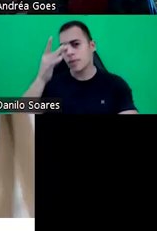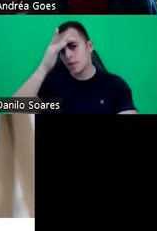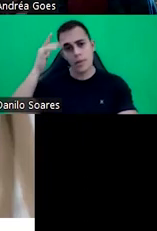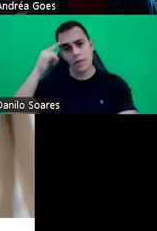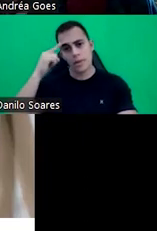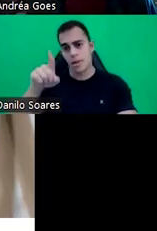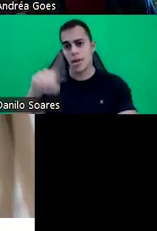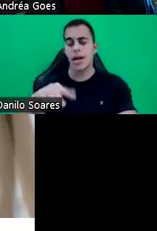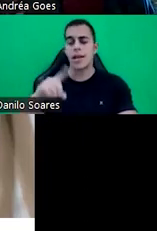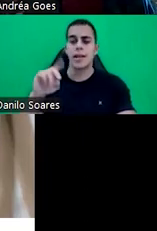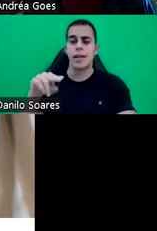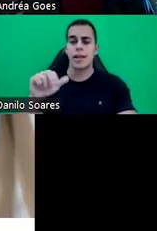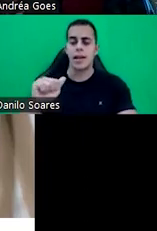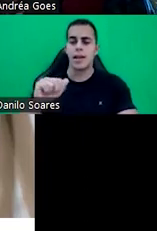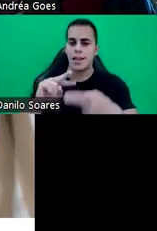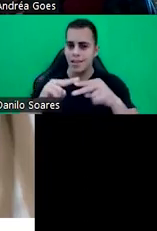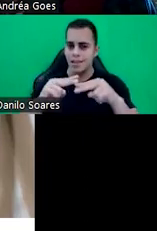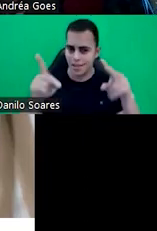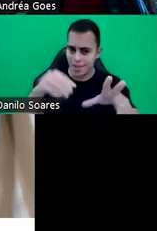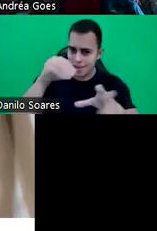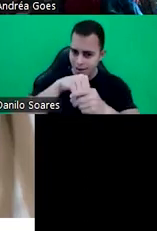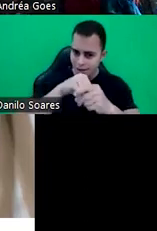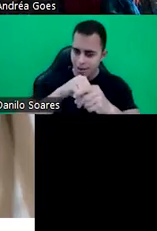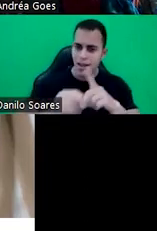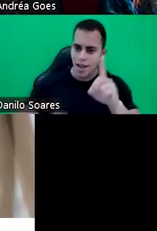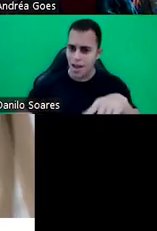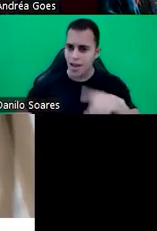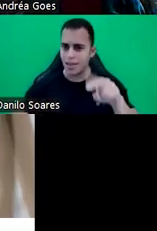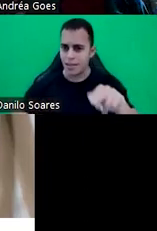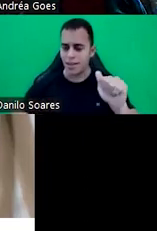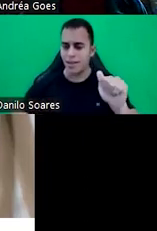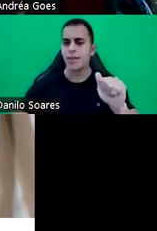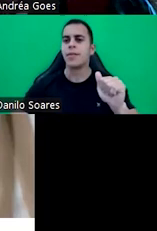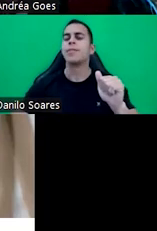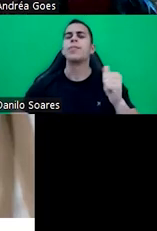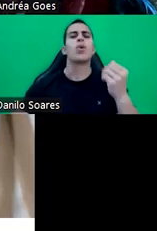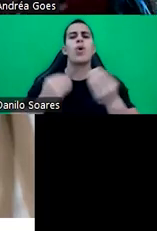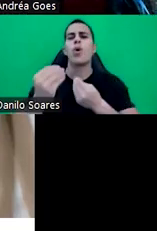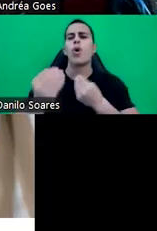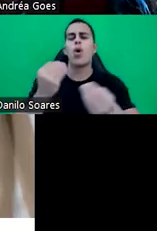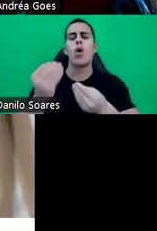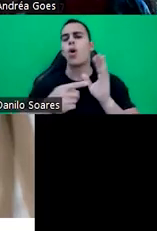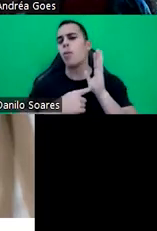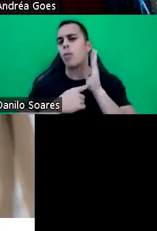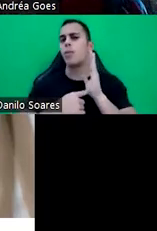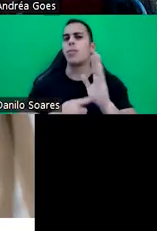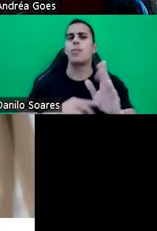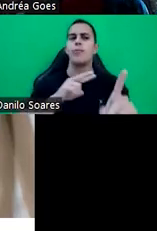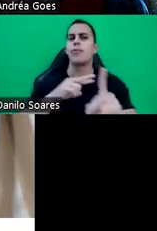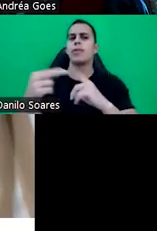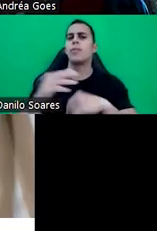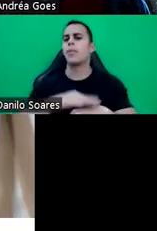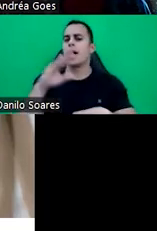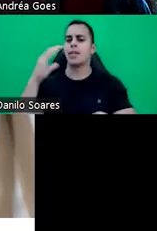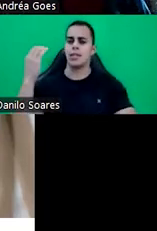e que ele está todo nessa forma, e é isso, o DNA. Então, como trazer uma visão um pouco mais científica,